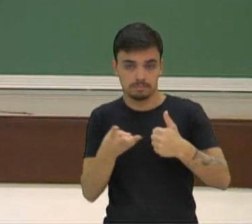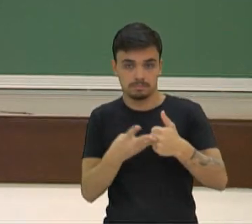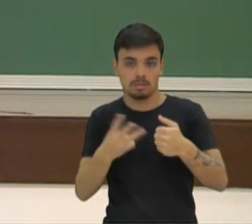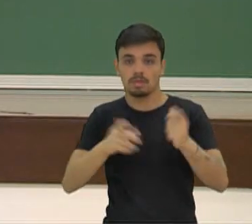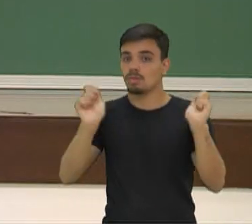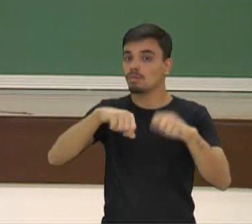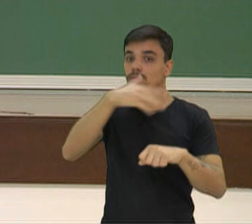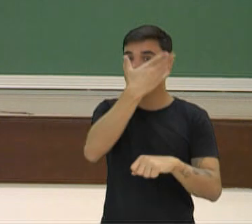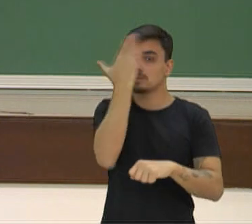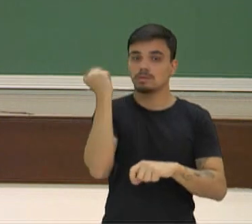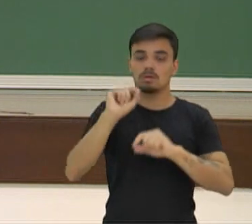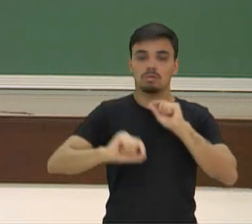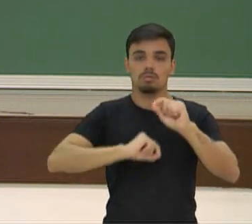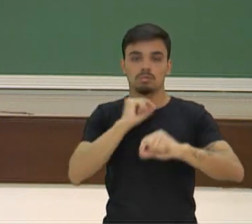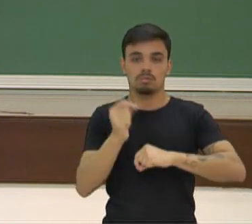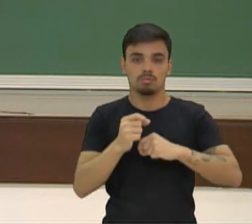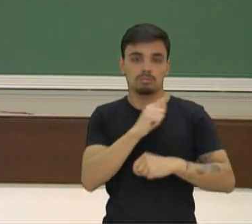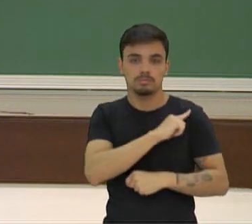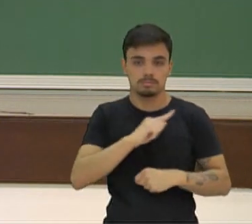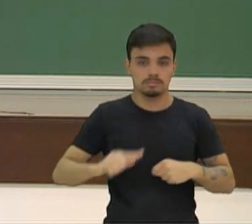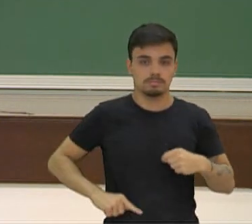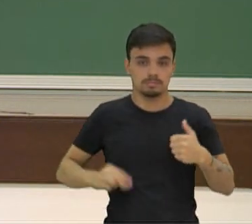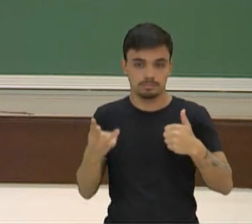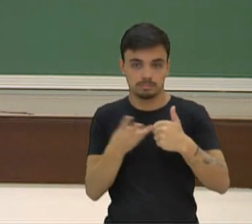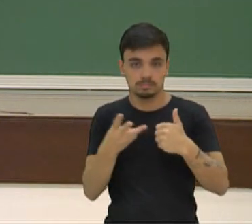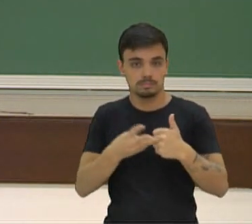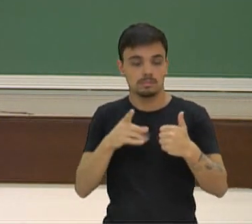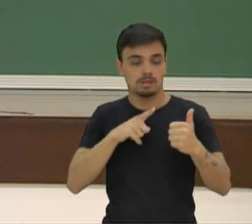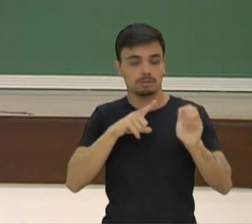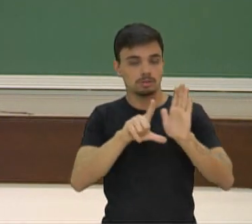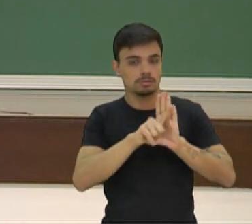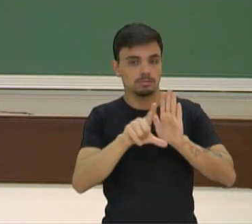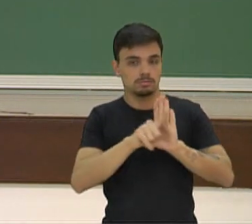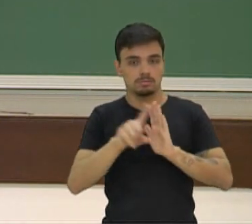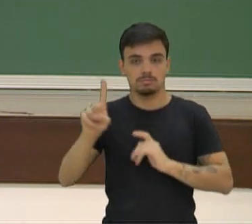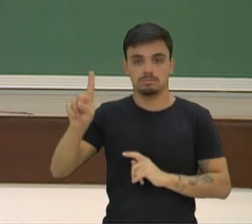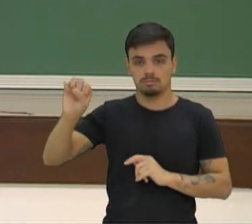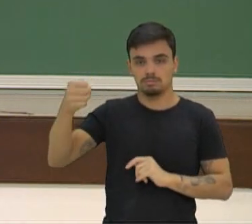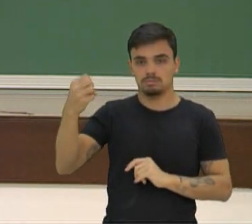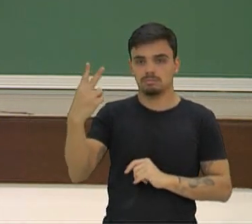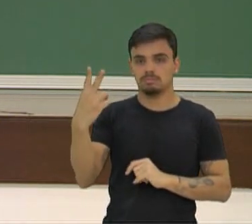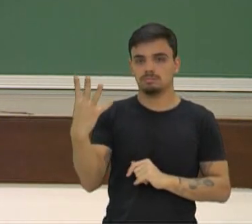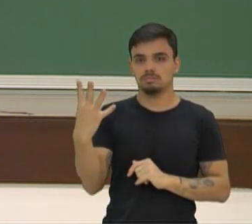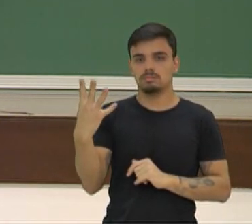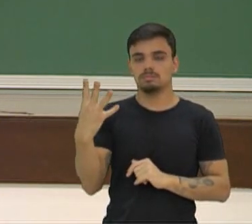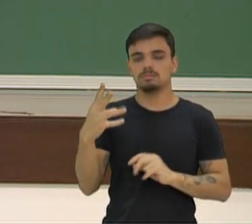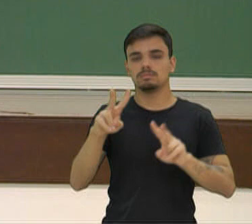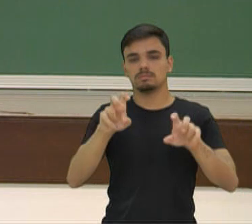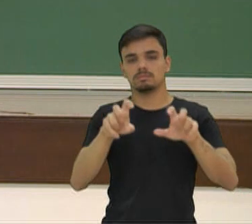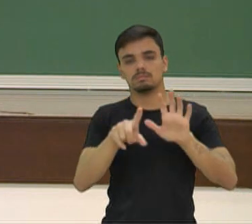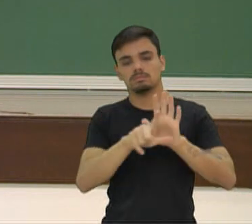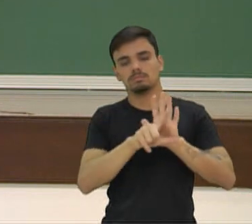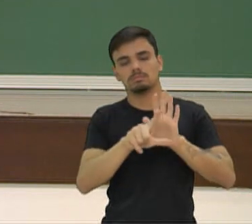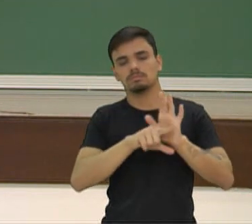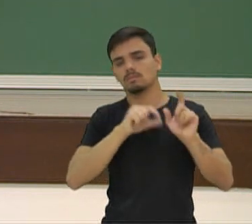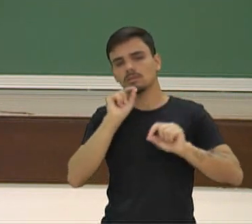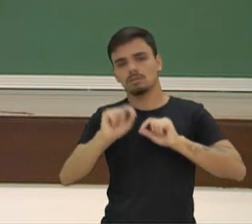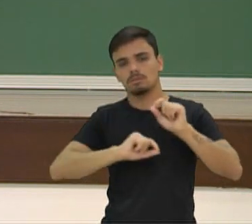esse governo regencial seguia uma Constituição, um conjunto de leis, de 1824. Constituição essa,